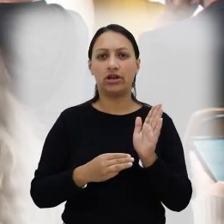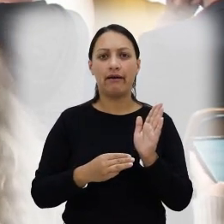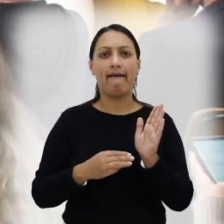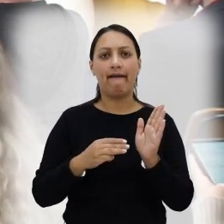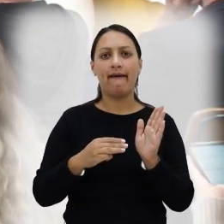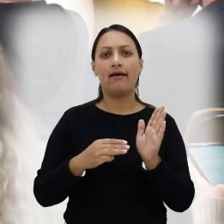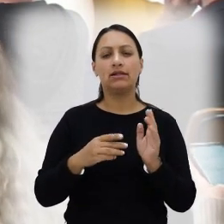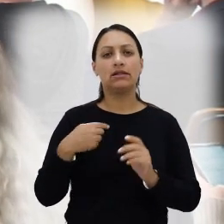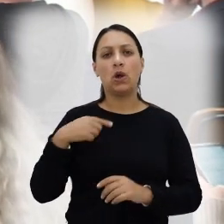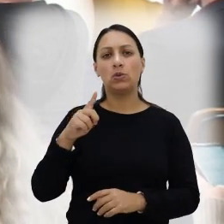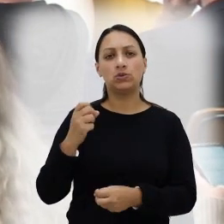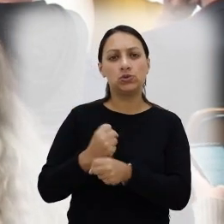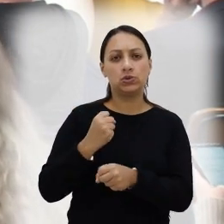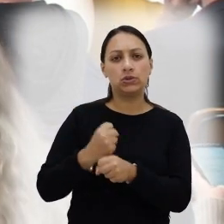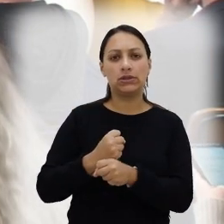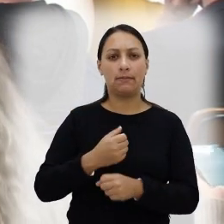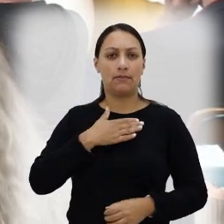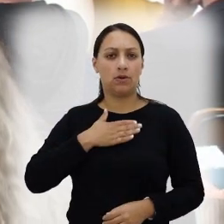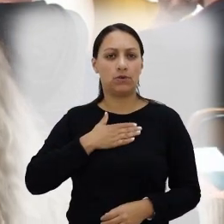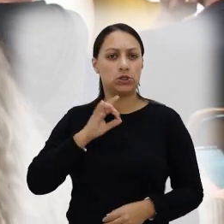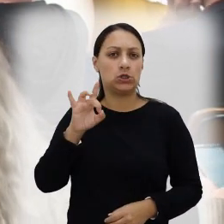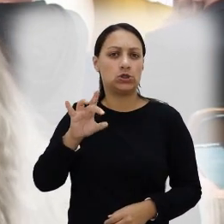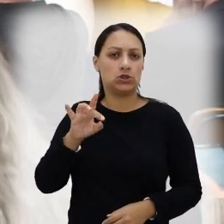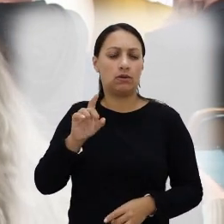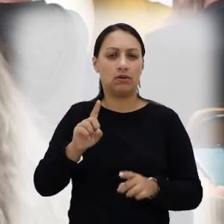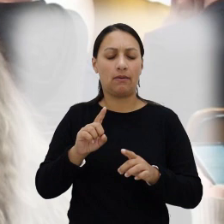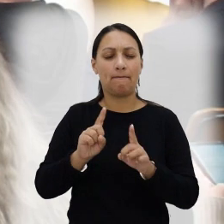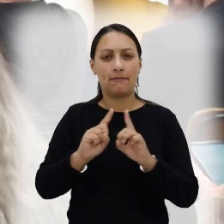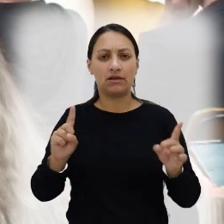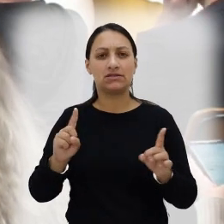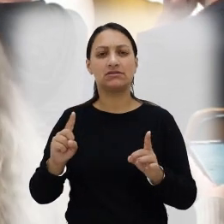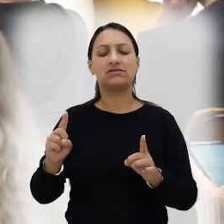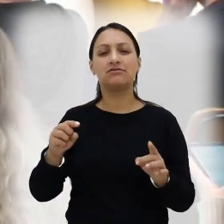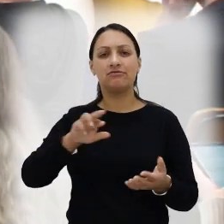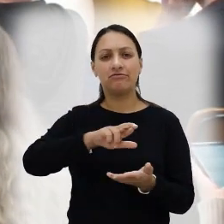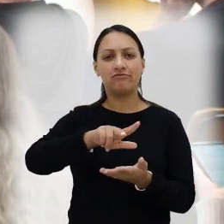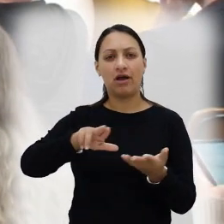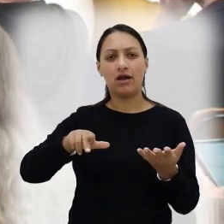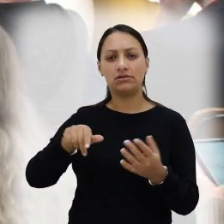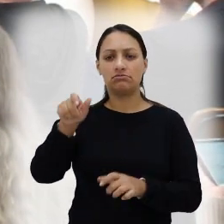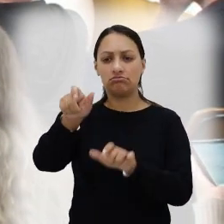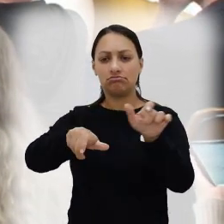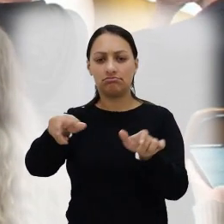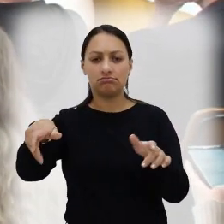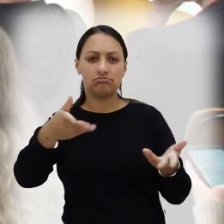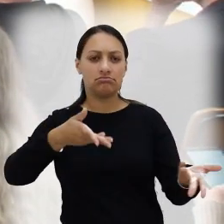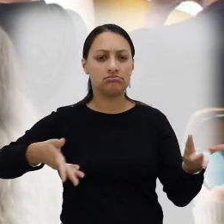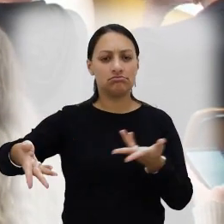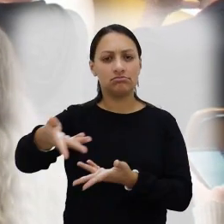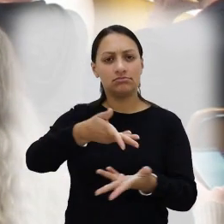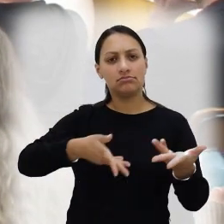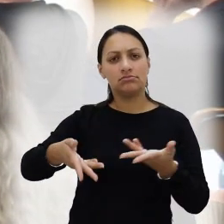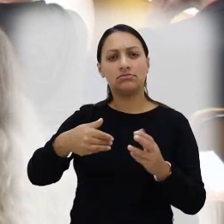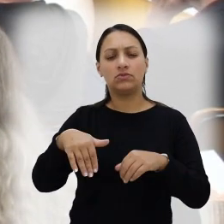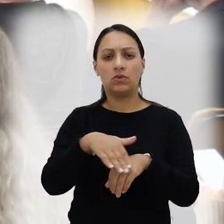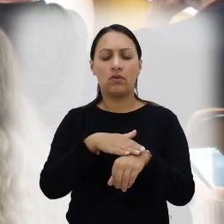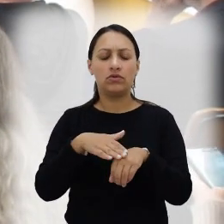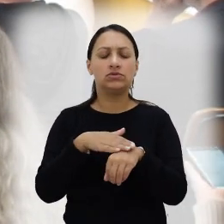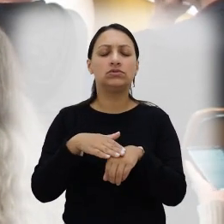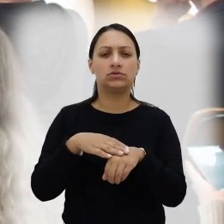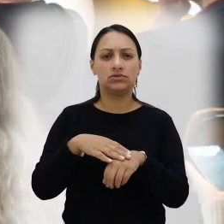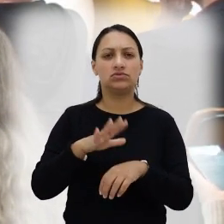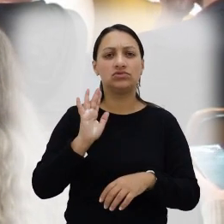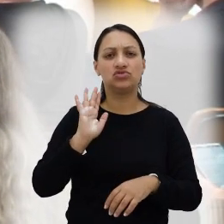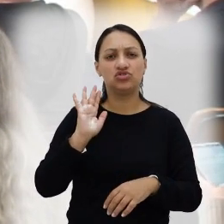construída, não por mim, isoladamente, né, mas em várias mãos, né. A gente partiu do princípio do que a gente já tem